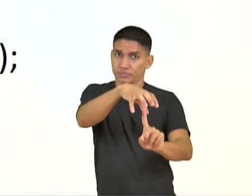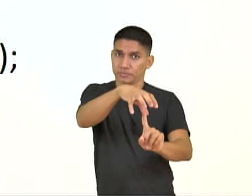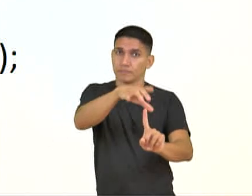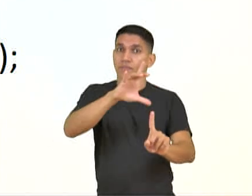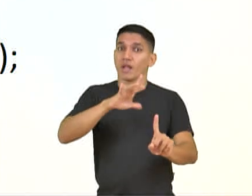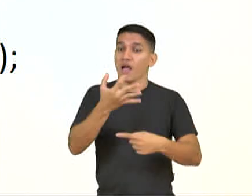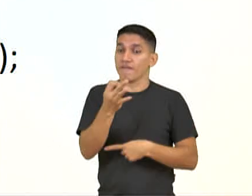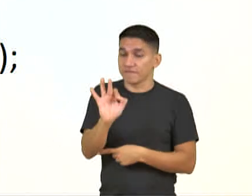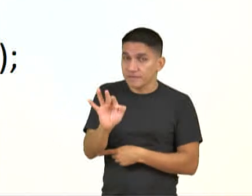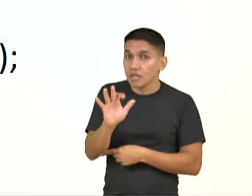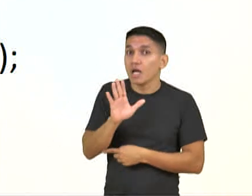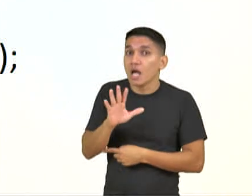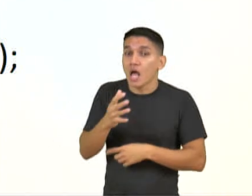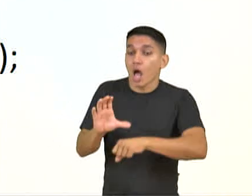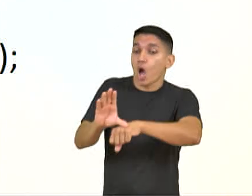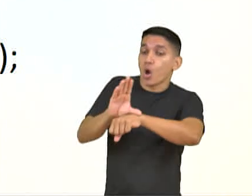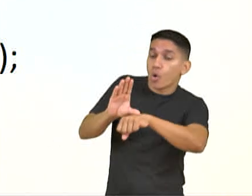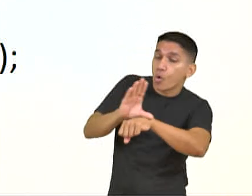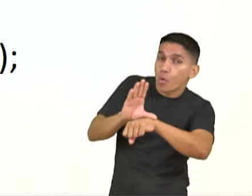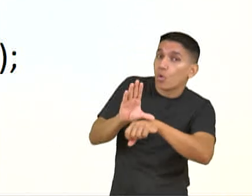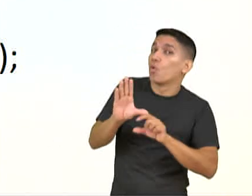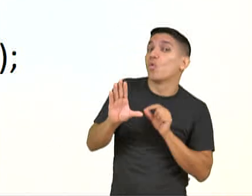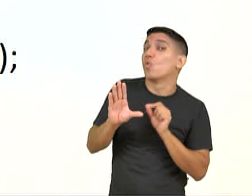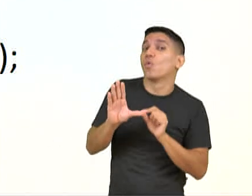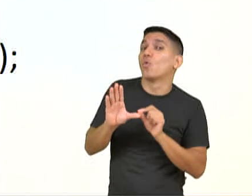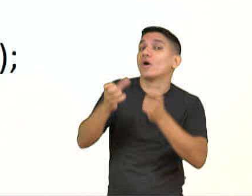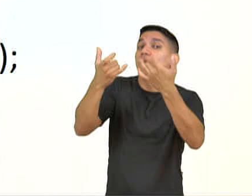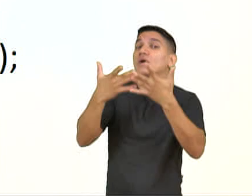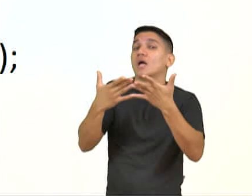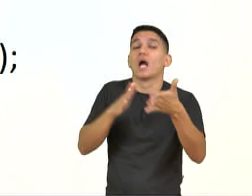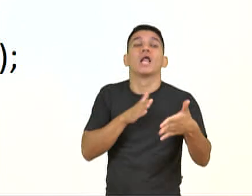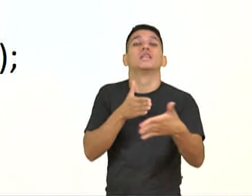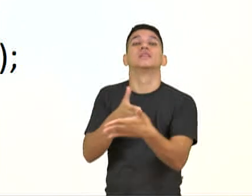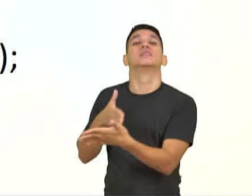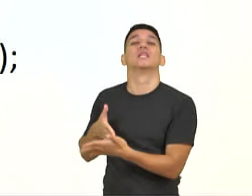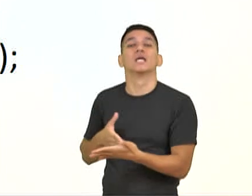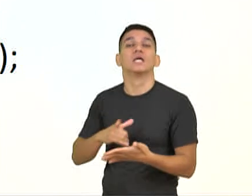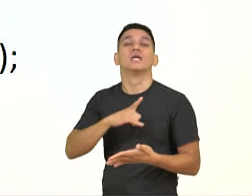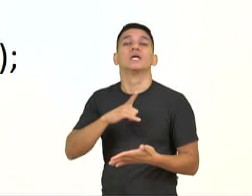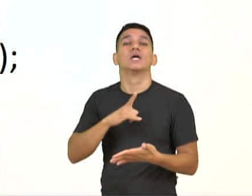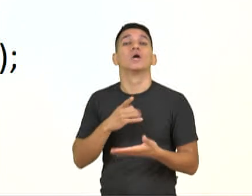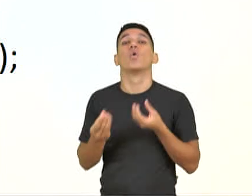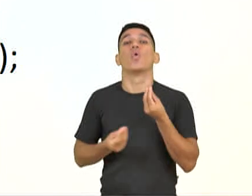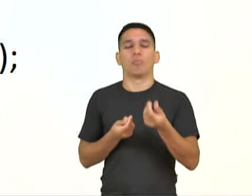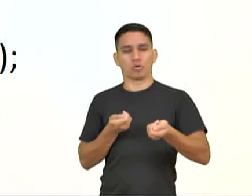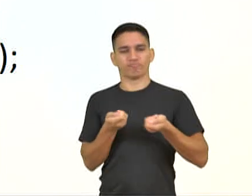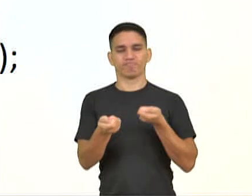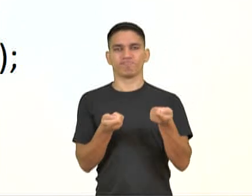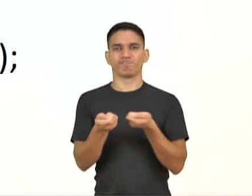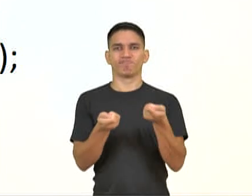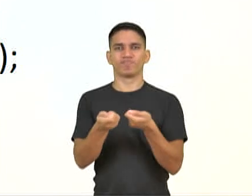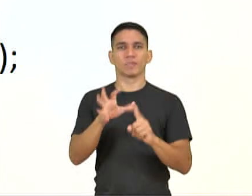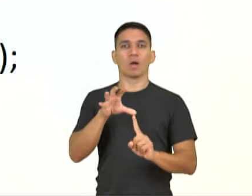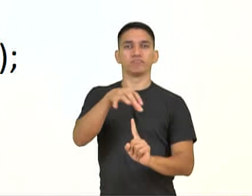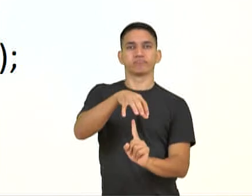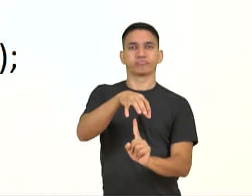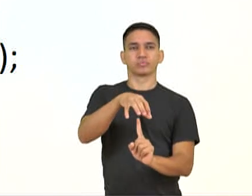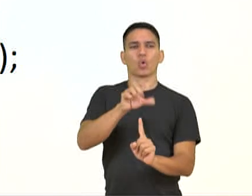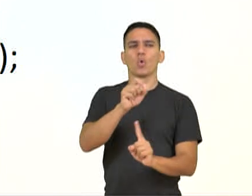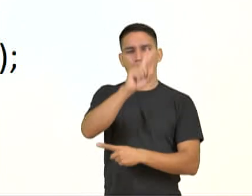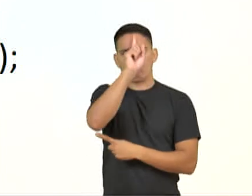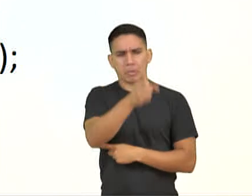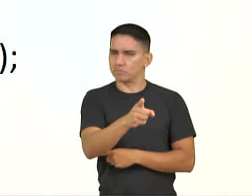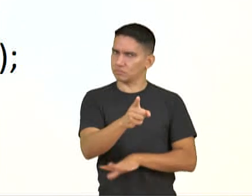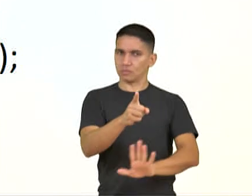da França, essa Constituição, ela colocava limites ao que o rei poderia mandar,